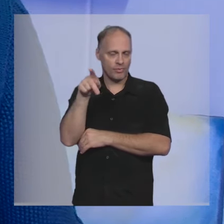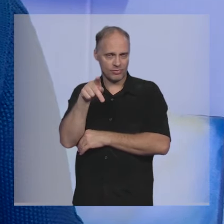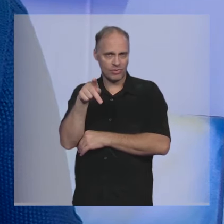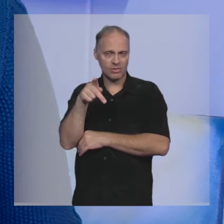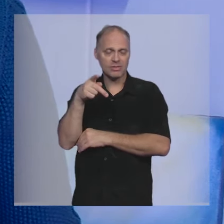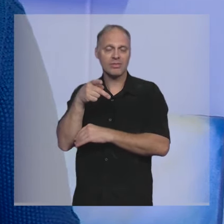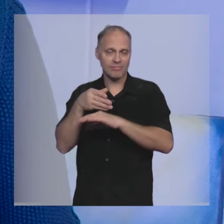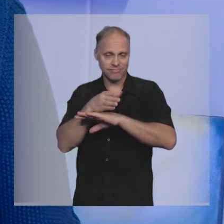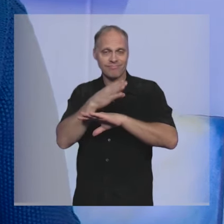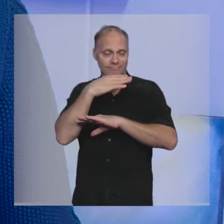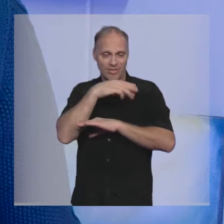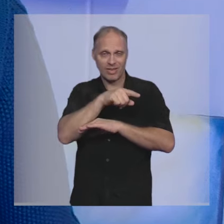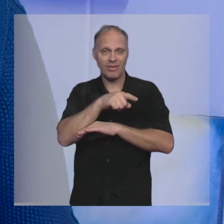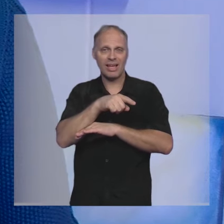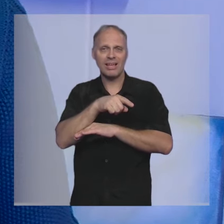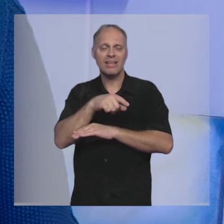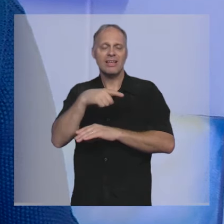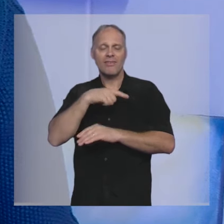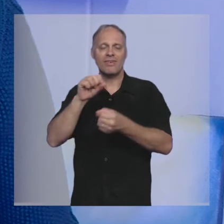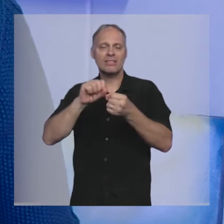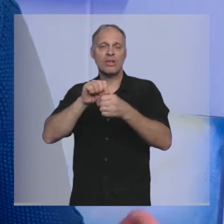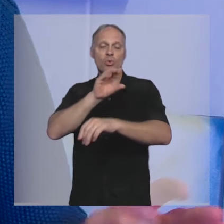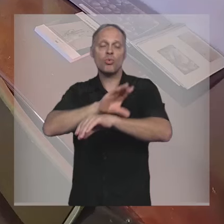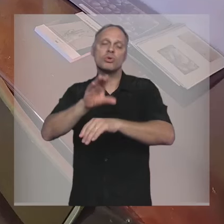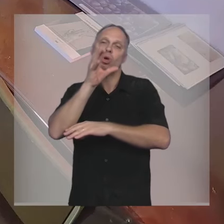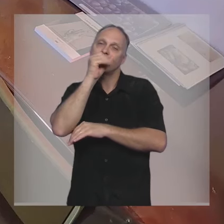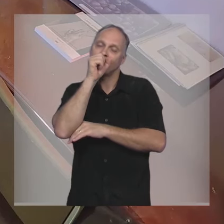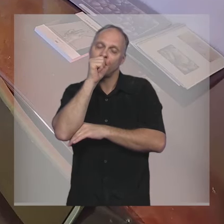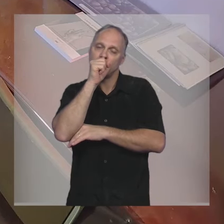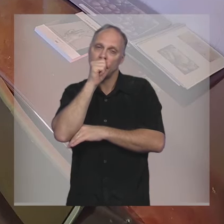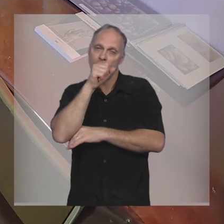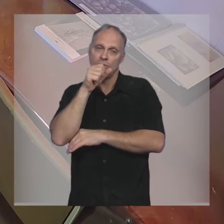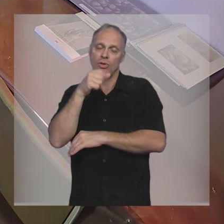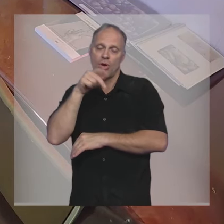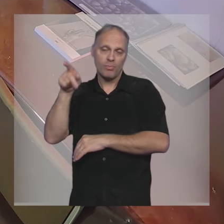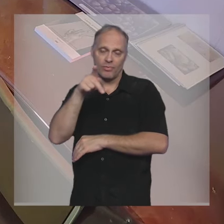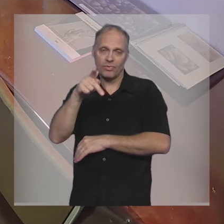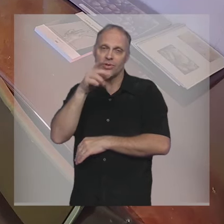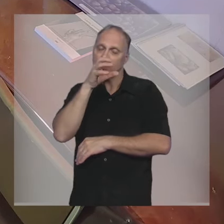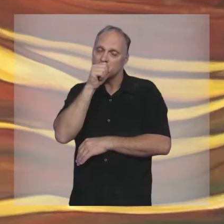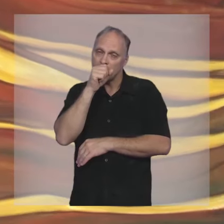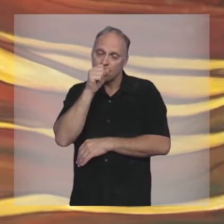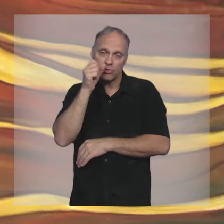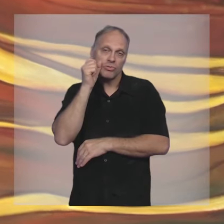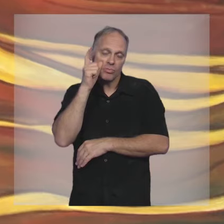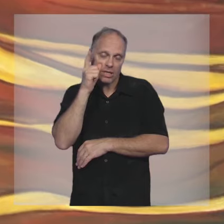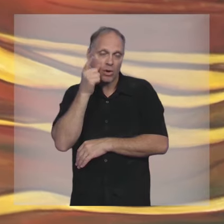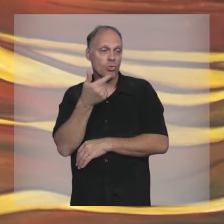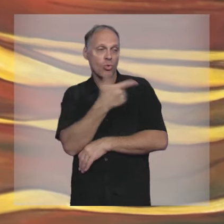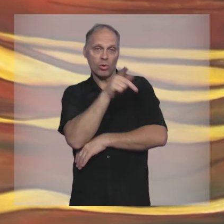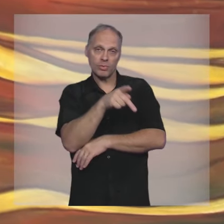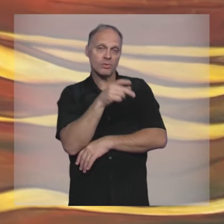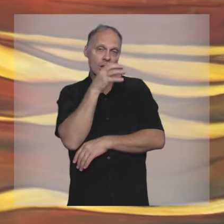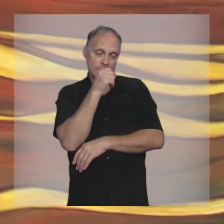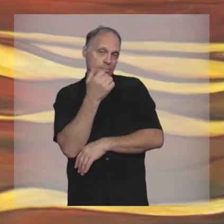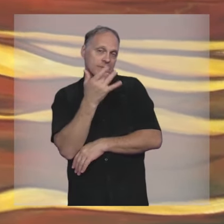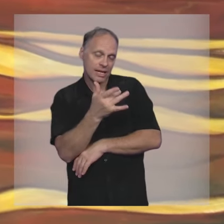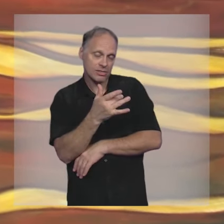enganada. O curso era em sábados, um professor dava o sábado de manhã e outro professor o sábado de